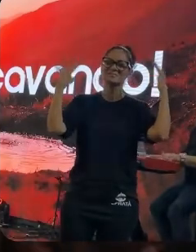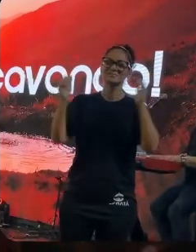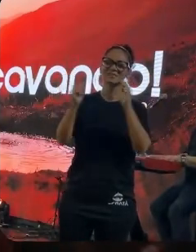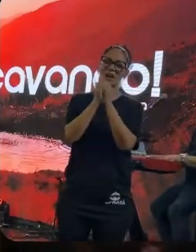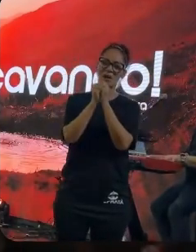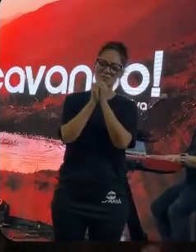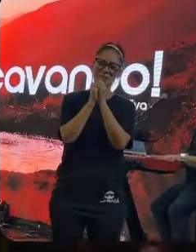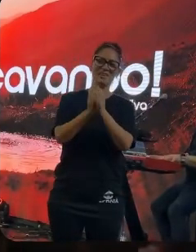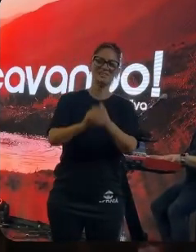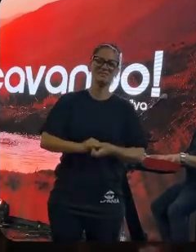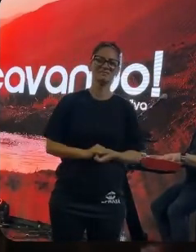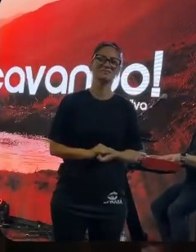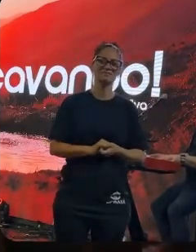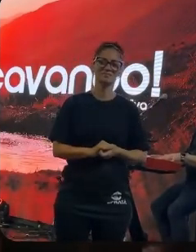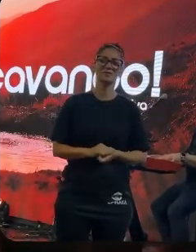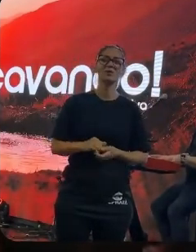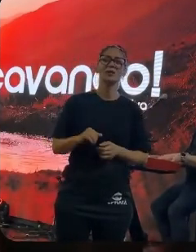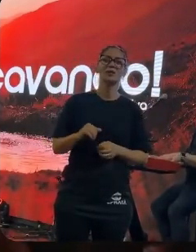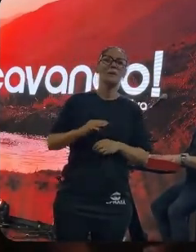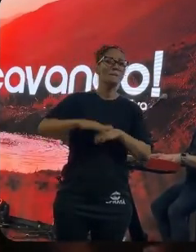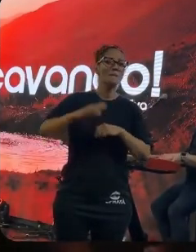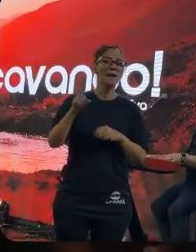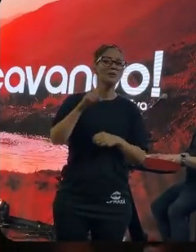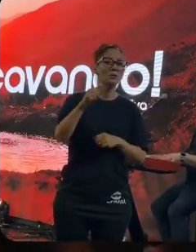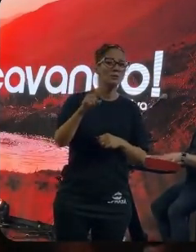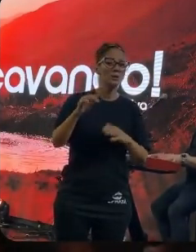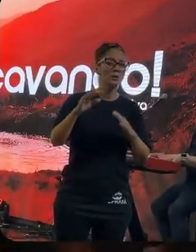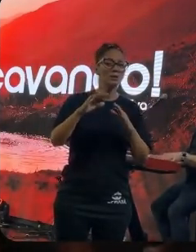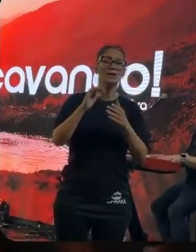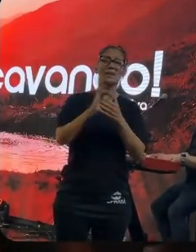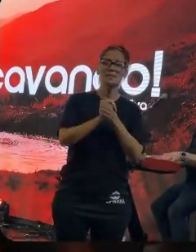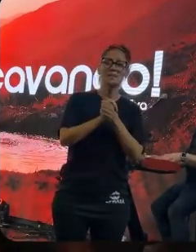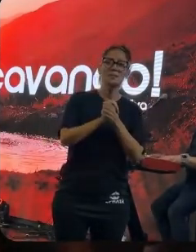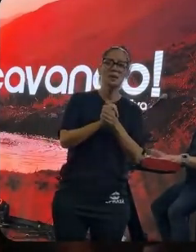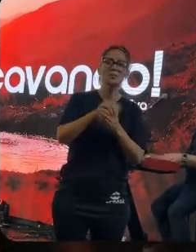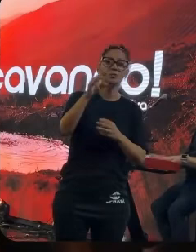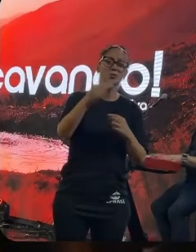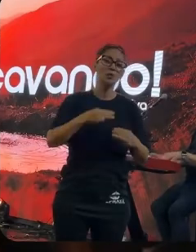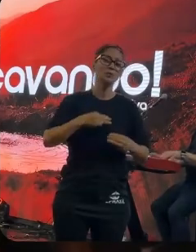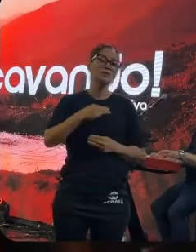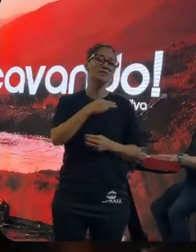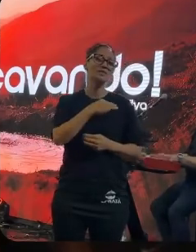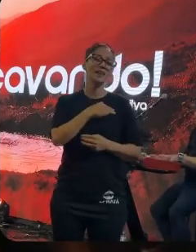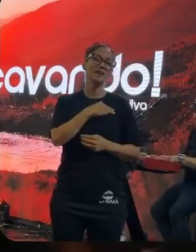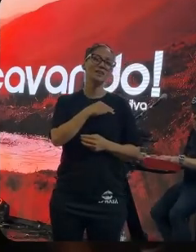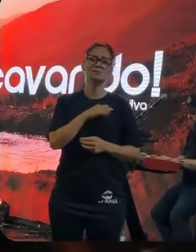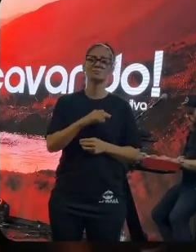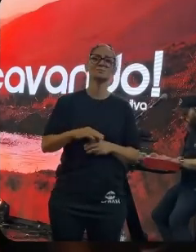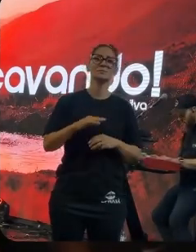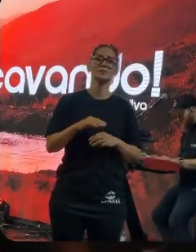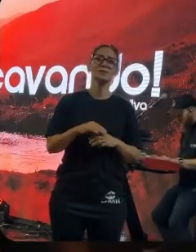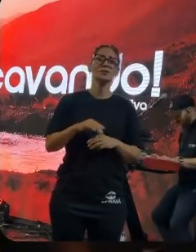100 vezes mais sobre o teu casamento, 100 vezes mais sobre o teu ministério, 100 vezes mais